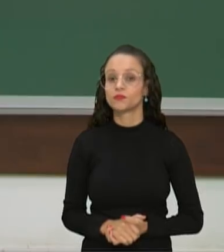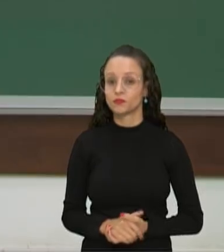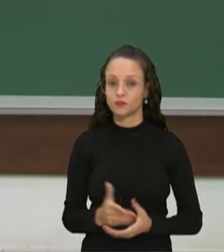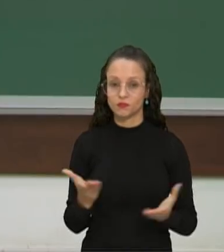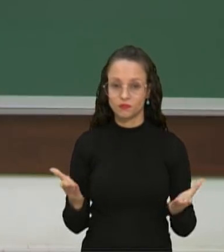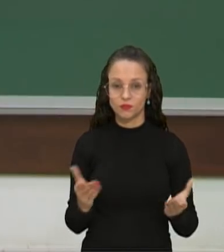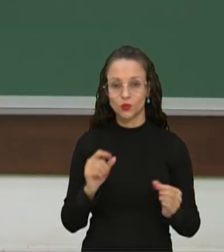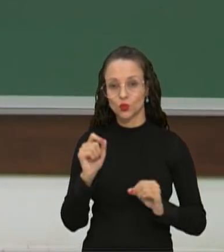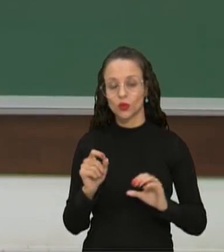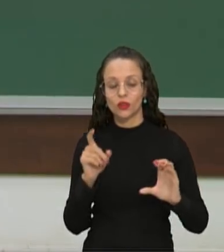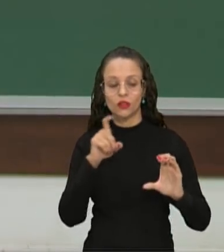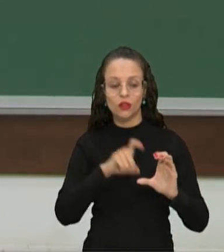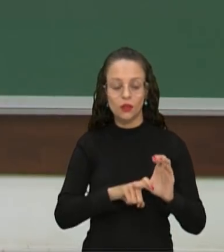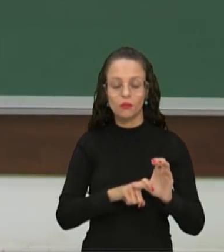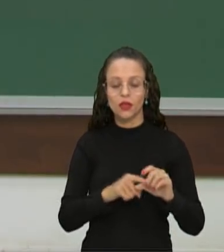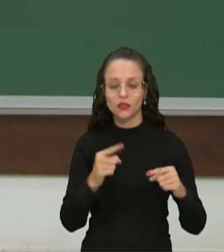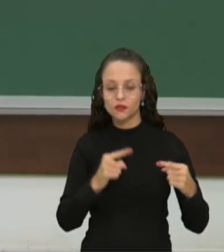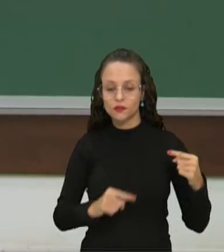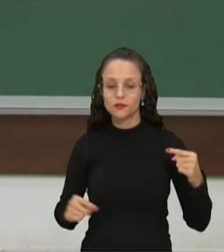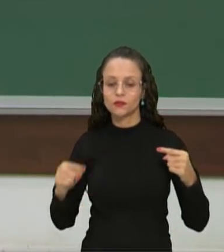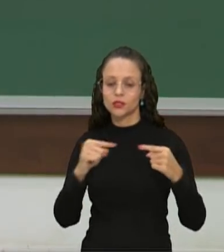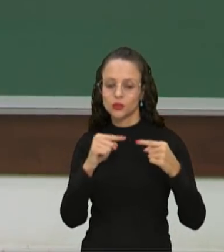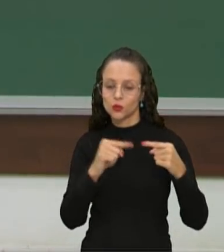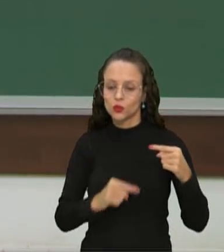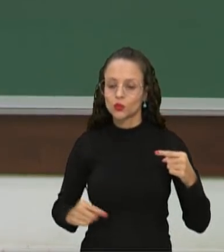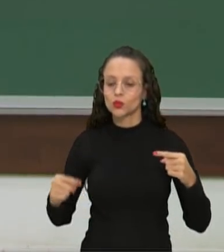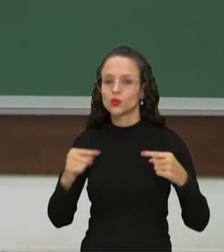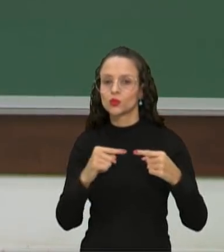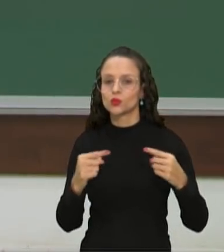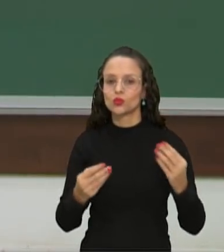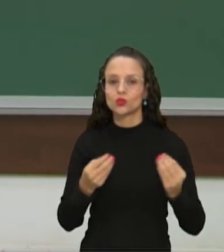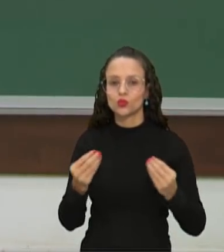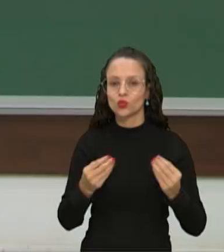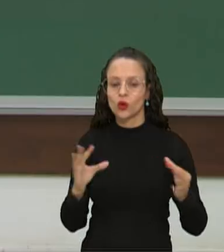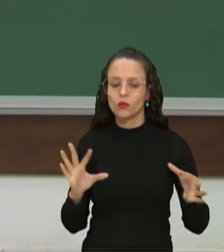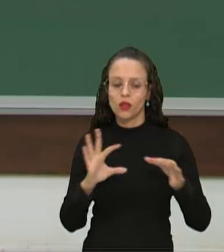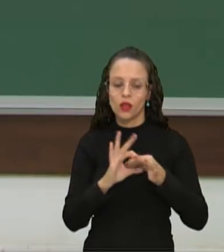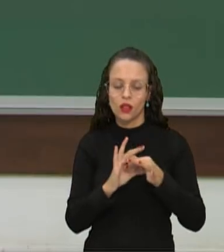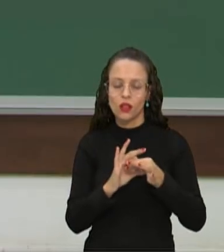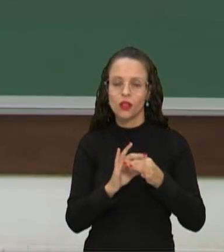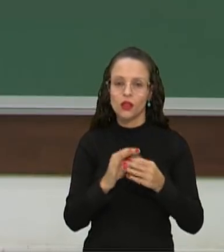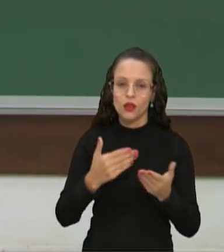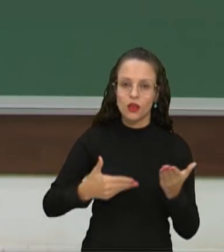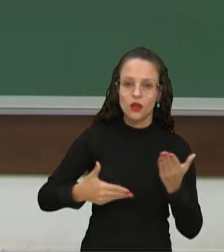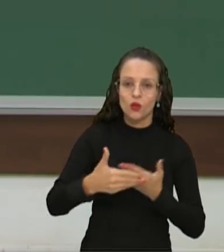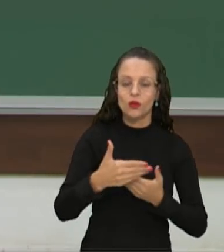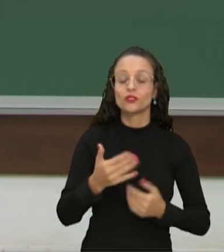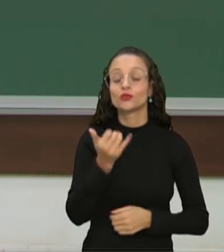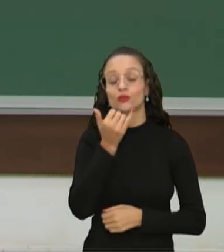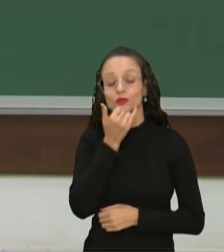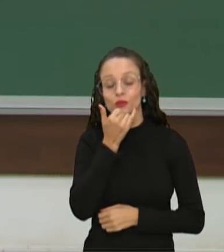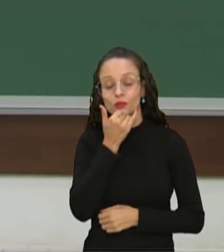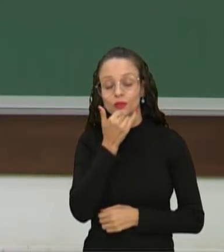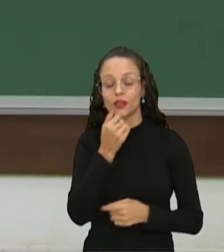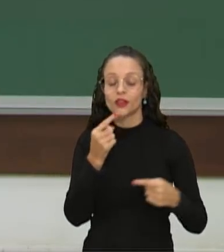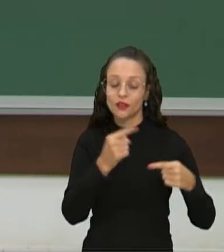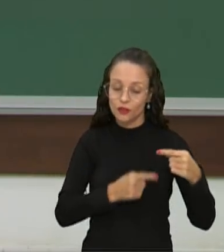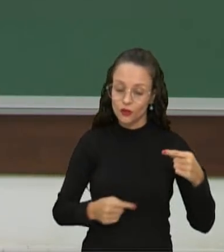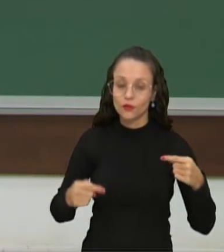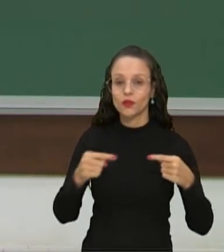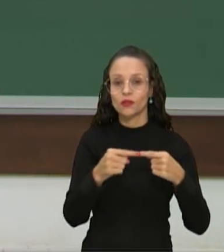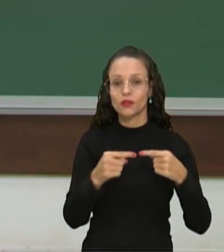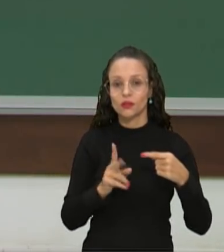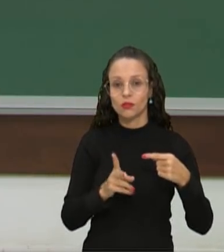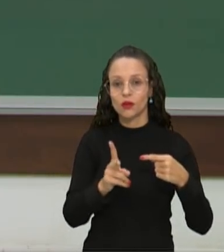E aí, gente, do que depende a nossa frequência de recombinação, a nossa frequência de linkage, nossa frequência, a nossa frequência de recombinação,